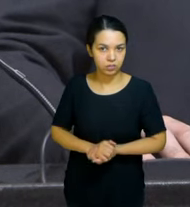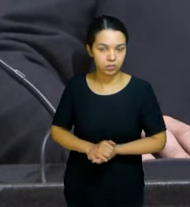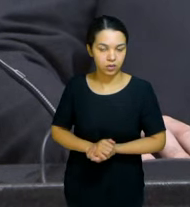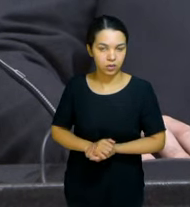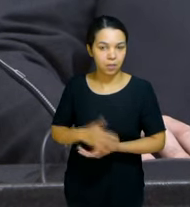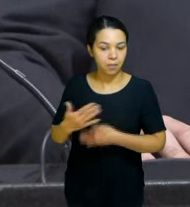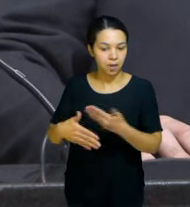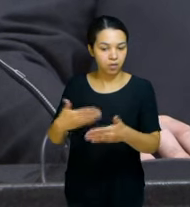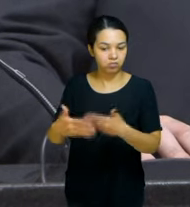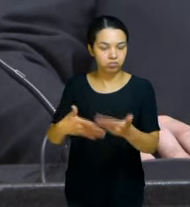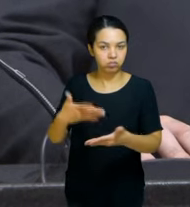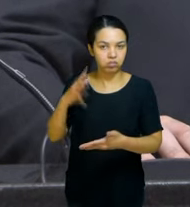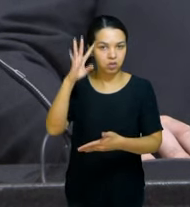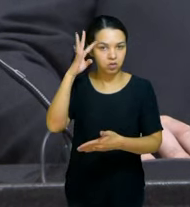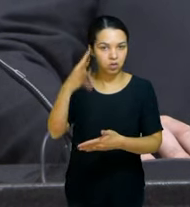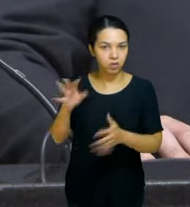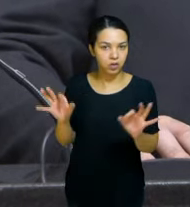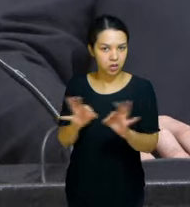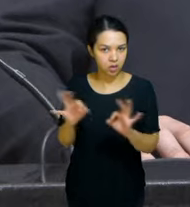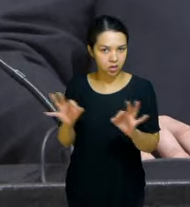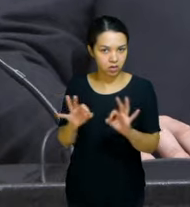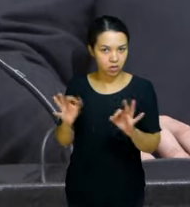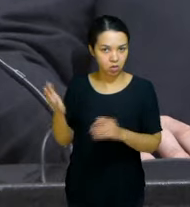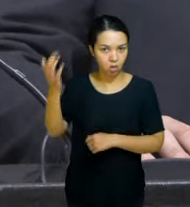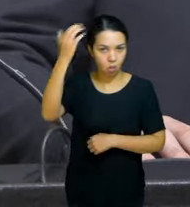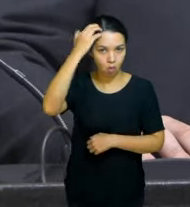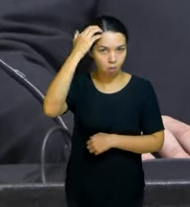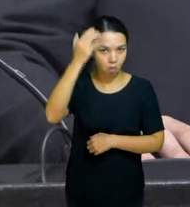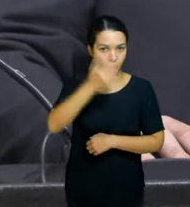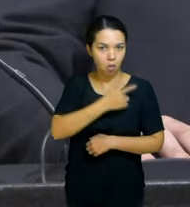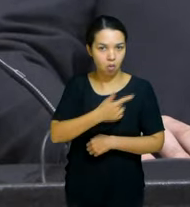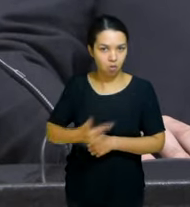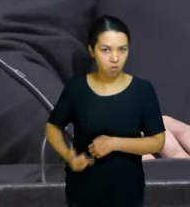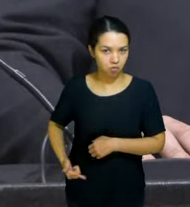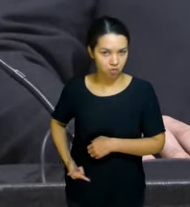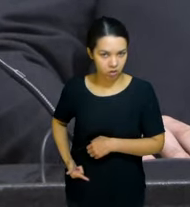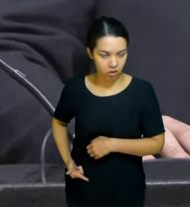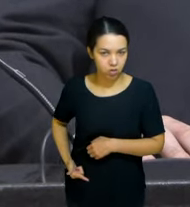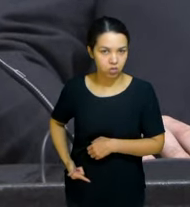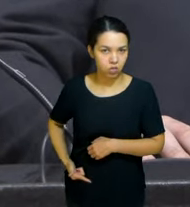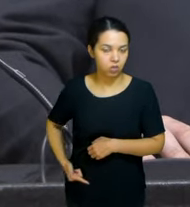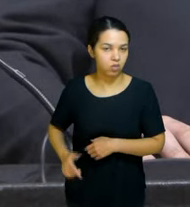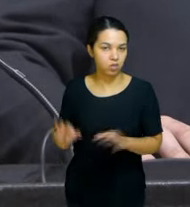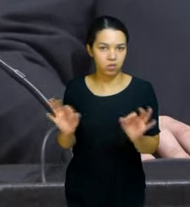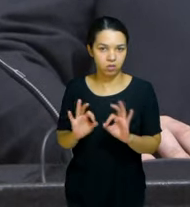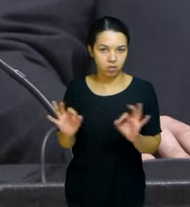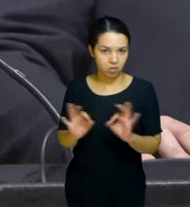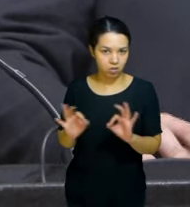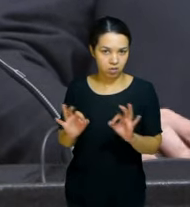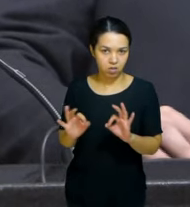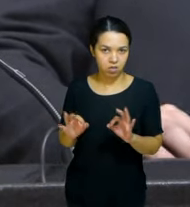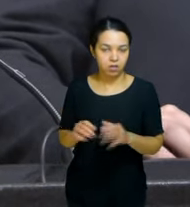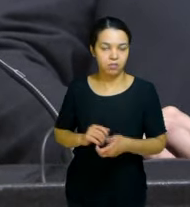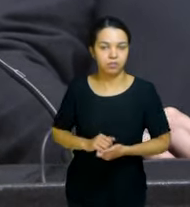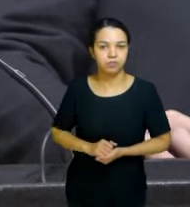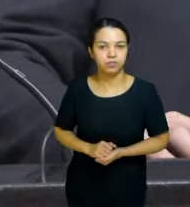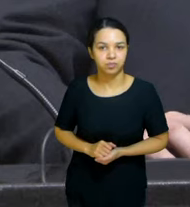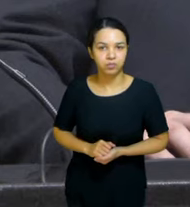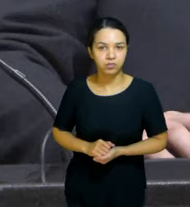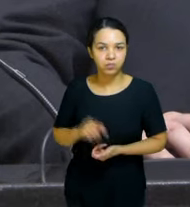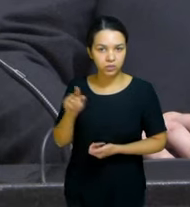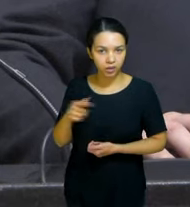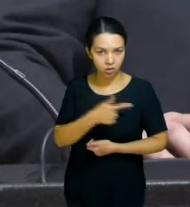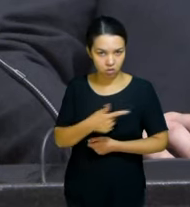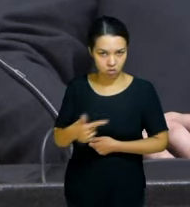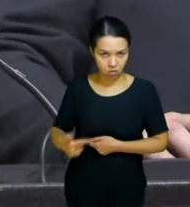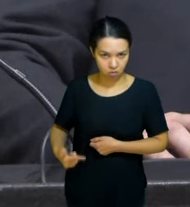resolver. Então, não vamos imputar o governo Jorginho Melo em 14 meses, que ele vai ter que dar cura para todos os problemas do estado de Santa Catarina. Mas ele está no governo, ele tem